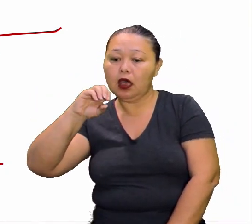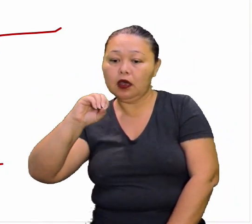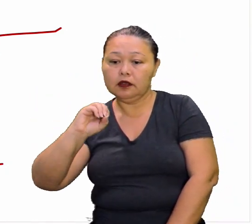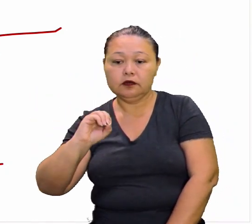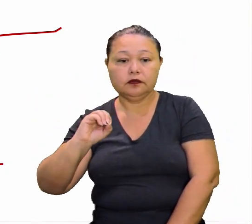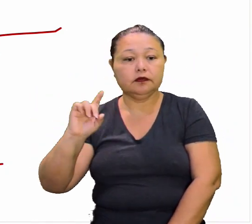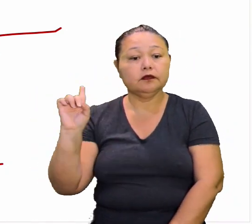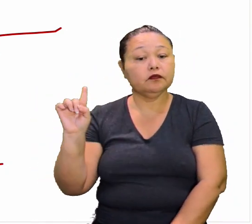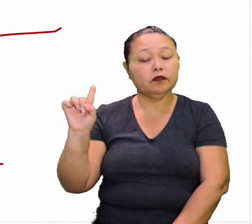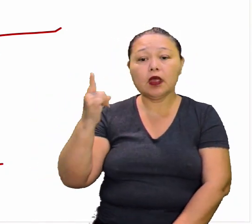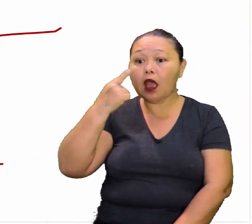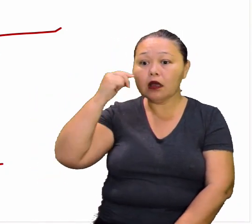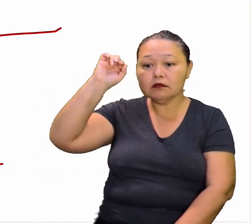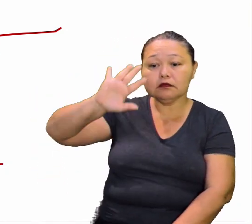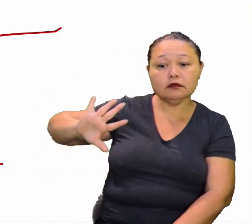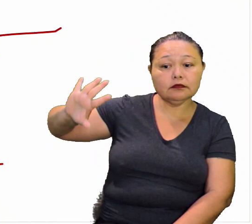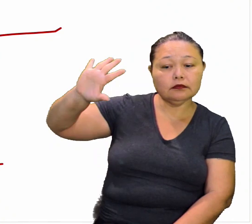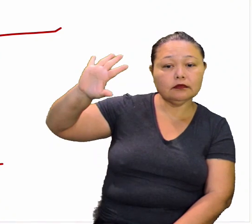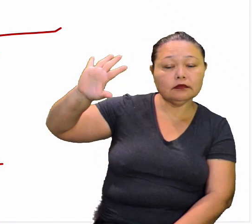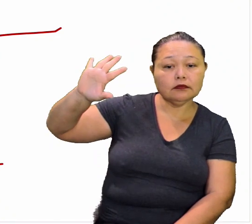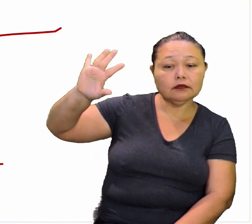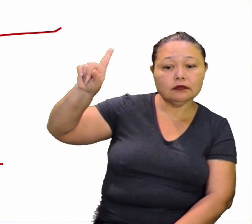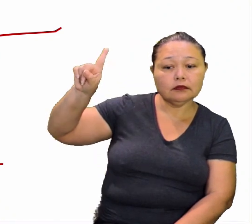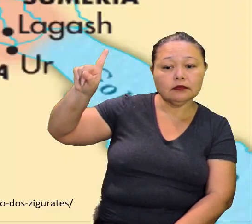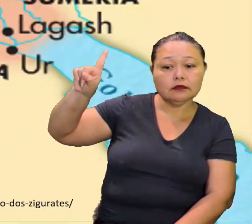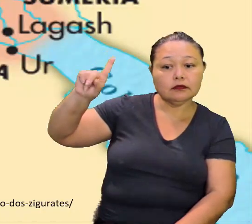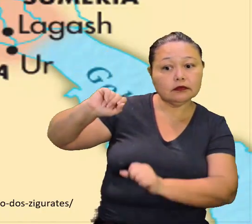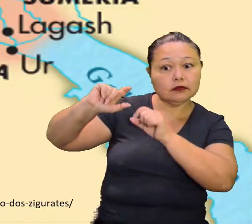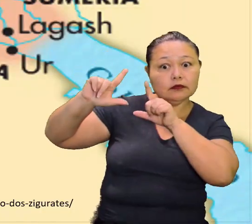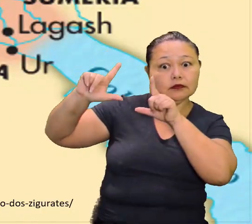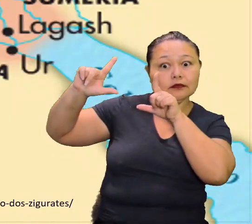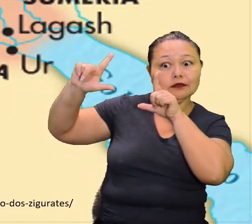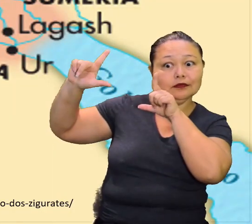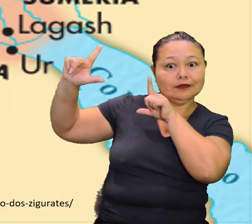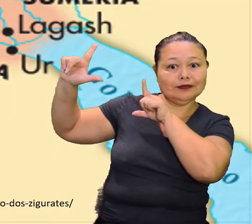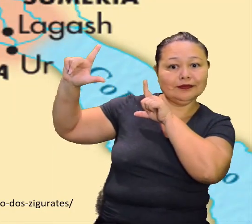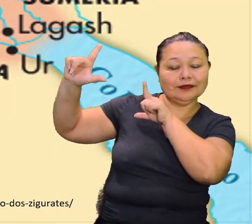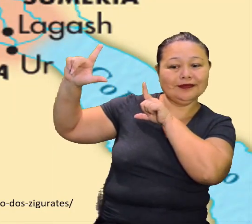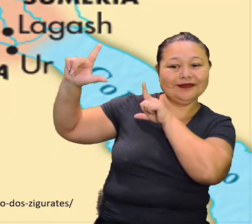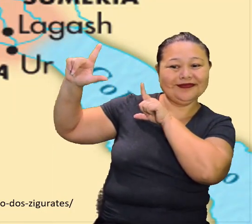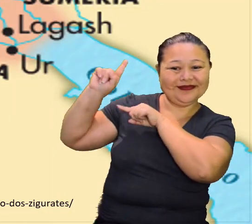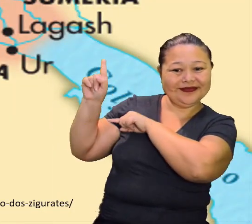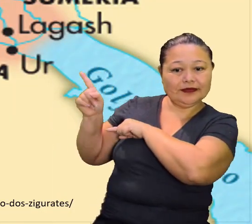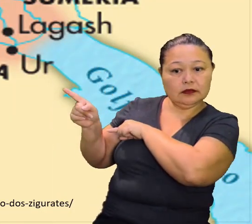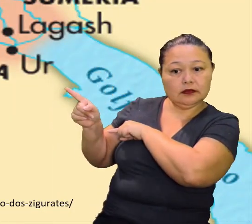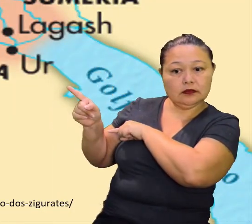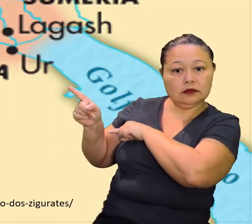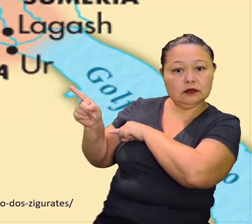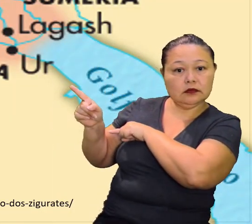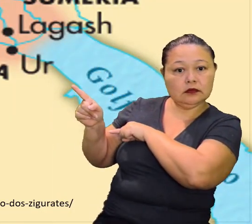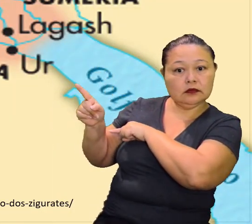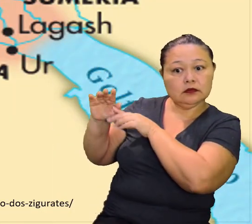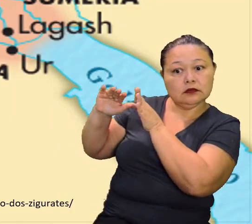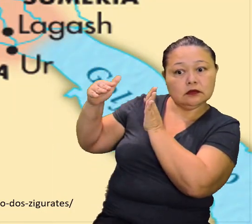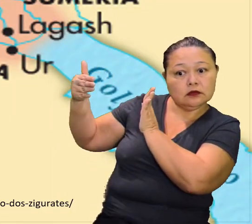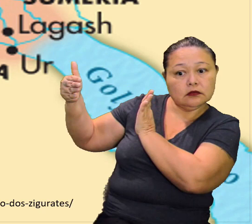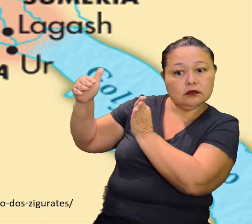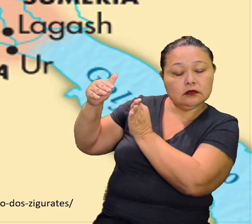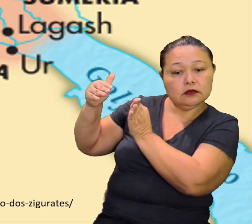Vejam, senhores, nessa imagem. Pode ampliar? Pode, tá aí, bichinha.